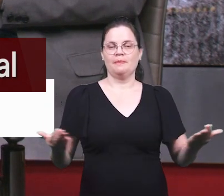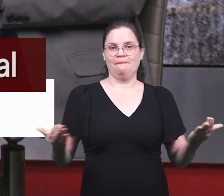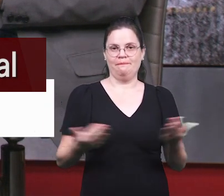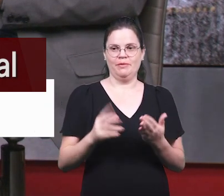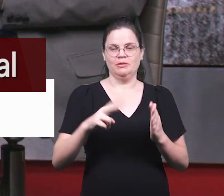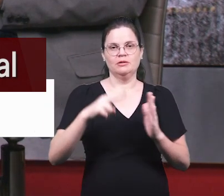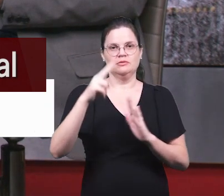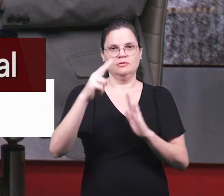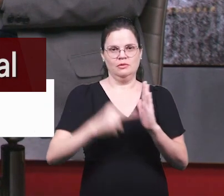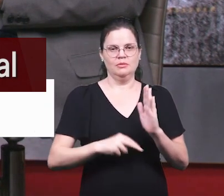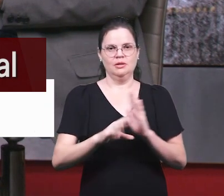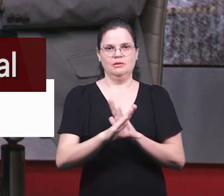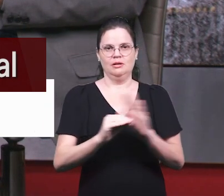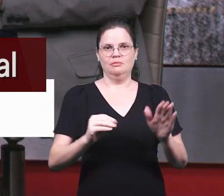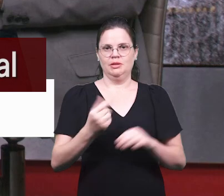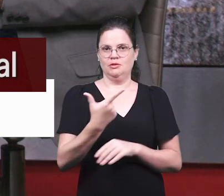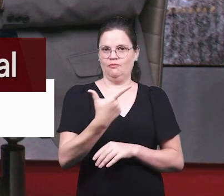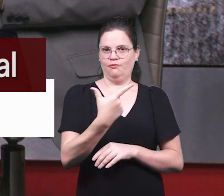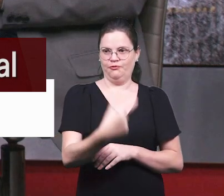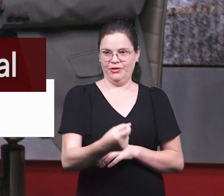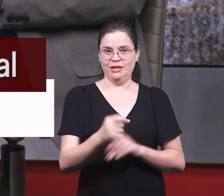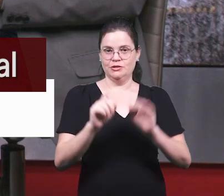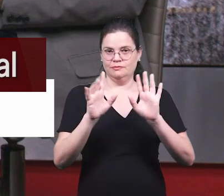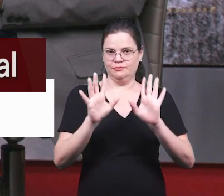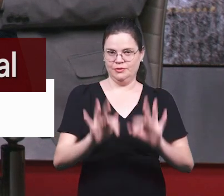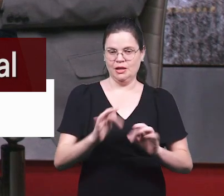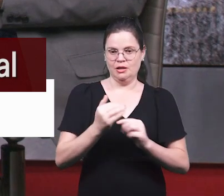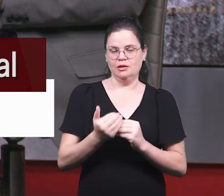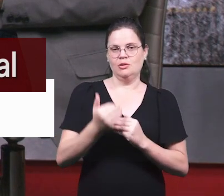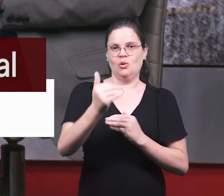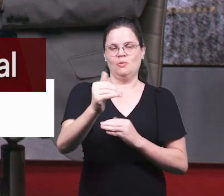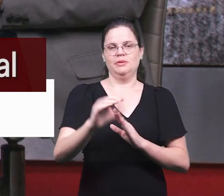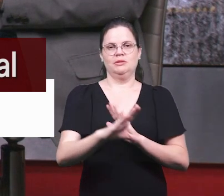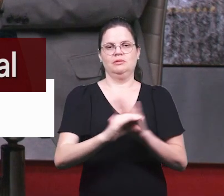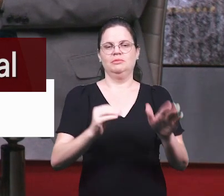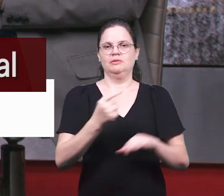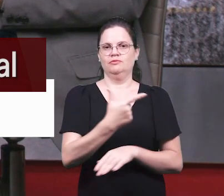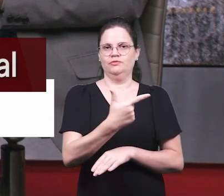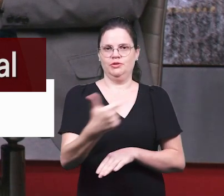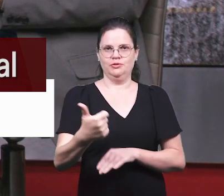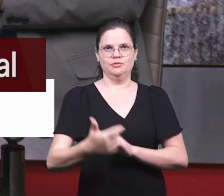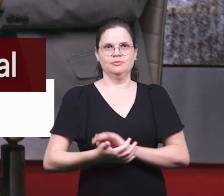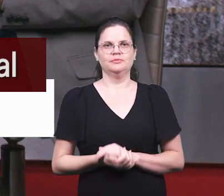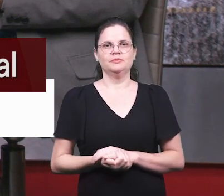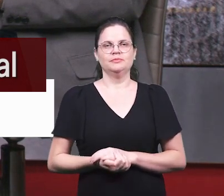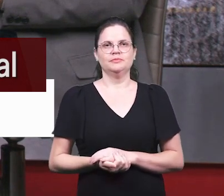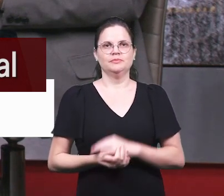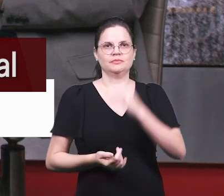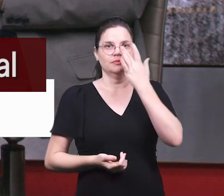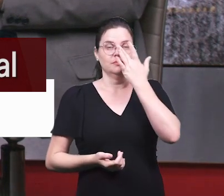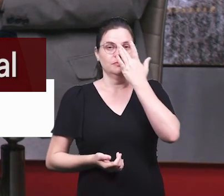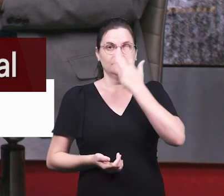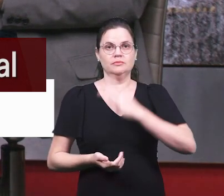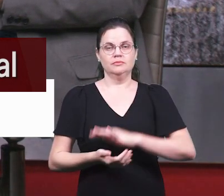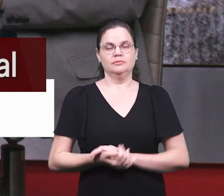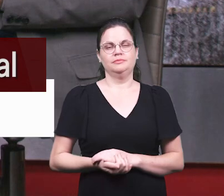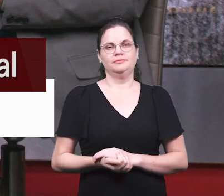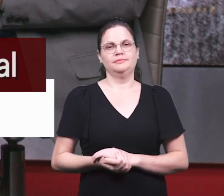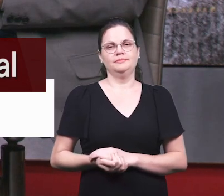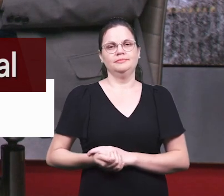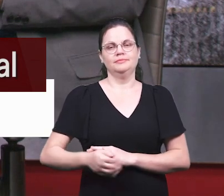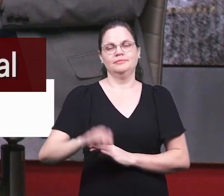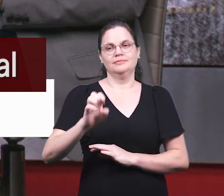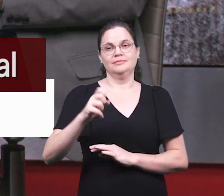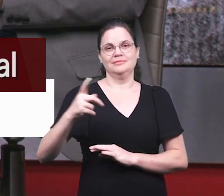encerrar o capítulo 20, adentrar o capítulo 21 do livro de Números. Nós, no